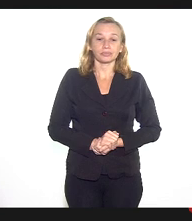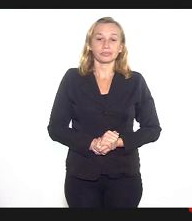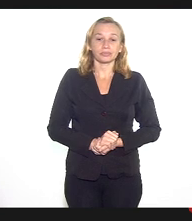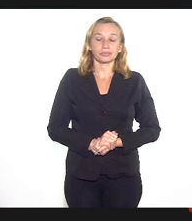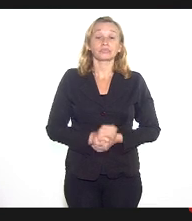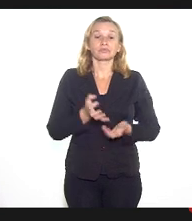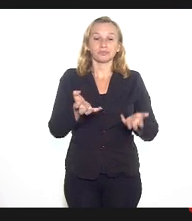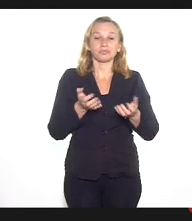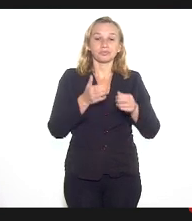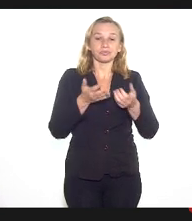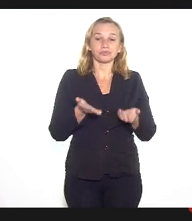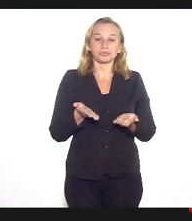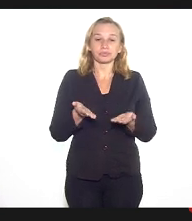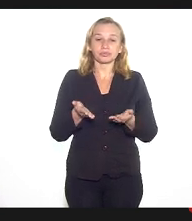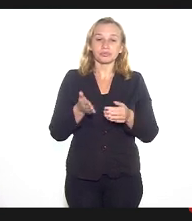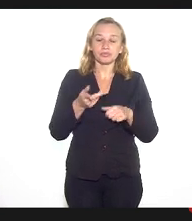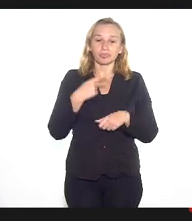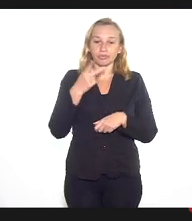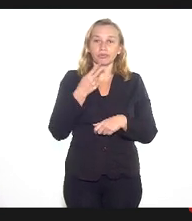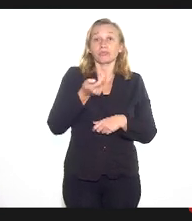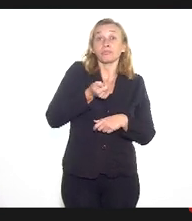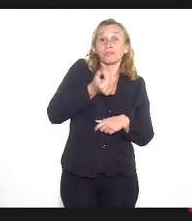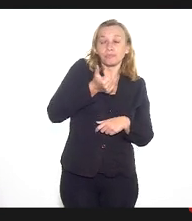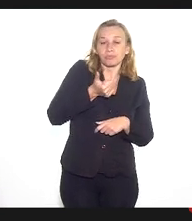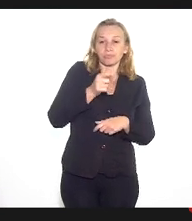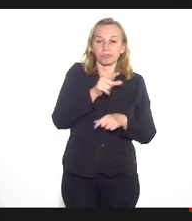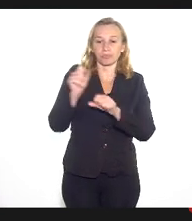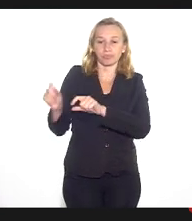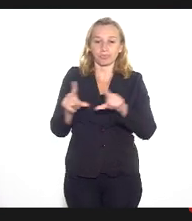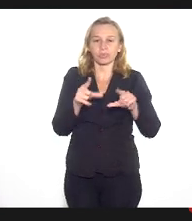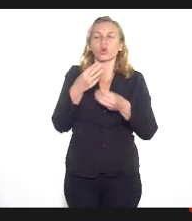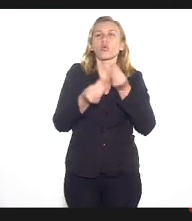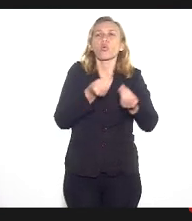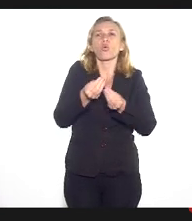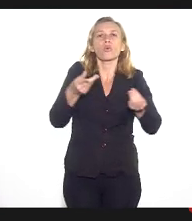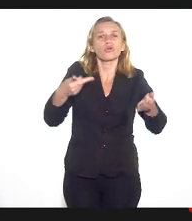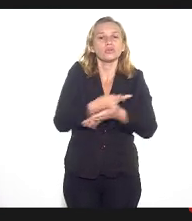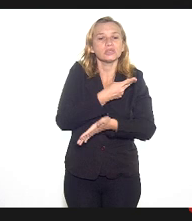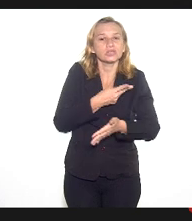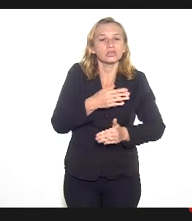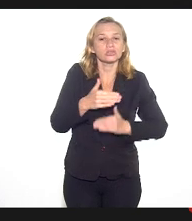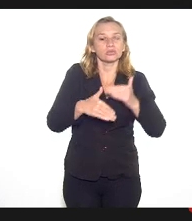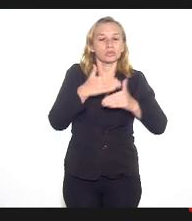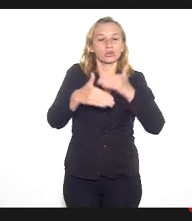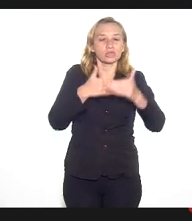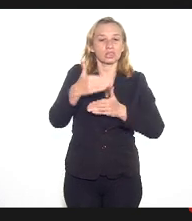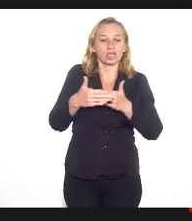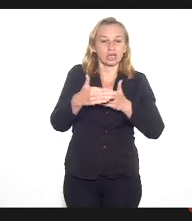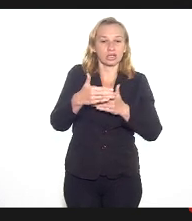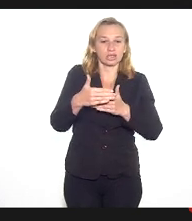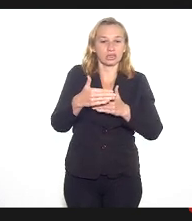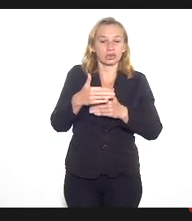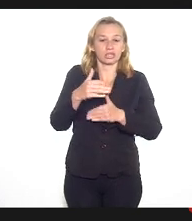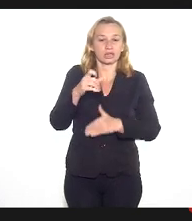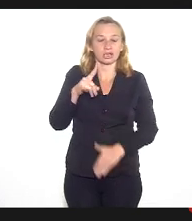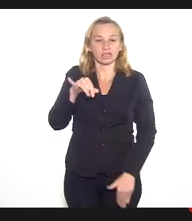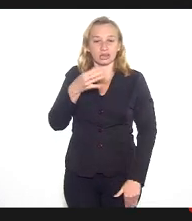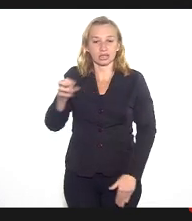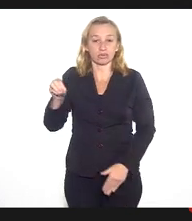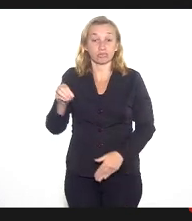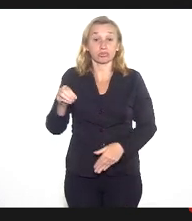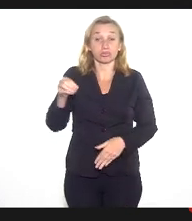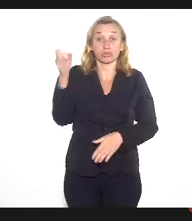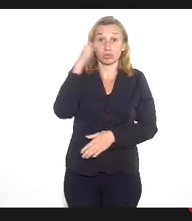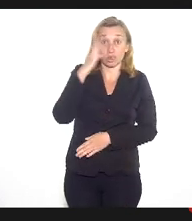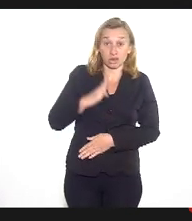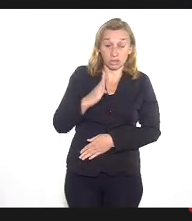Eu queria conversar um pouco sobre, nesse slide, de como acontece o processo de alocação de blocos de exploração e produção no Brasil, que vai